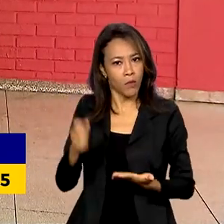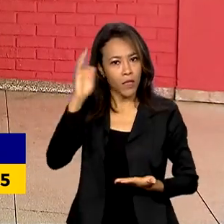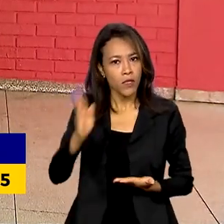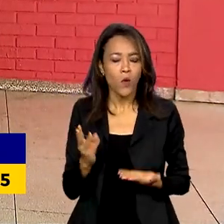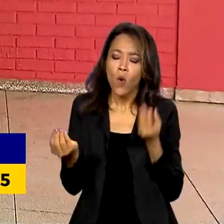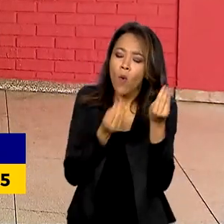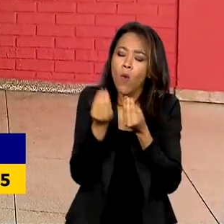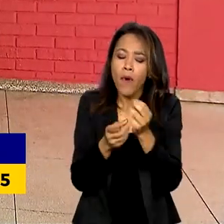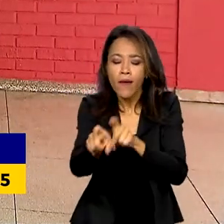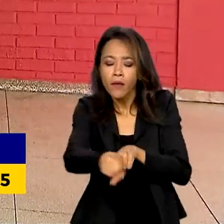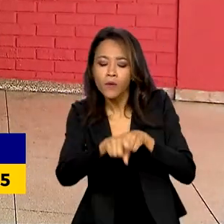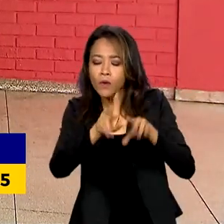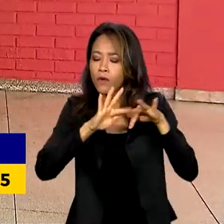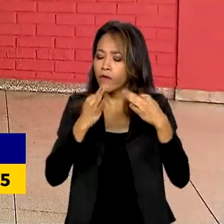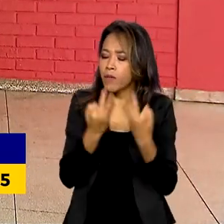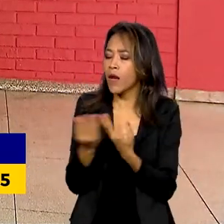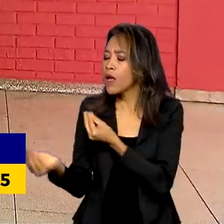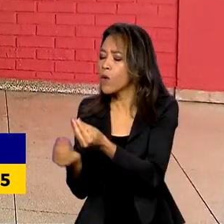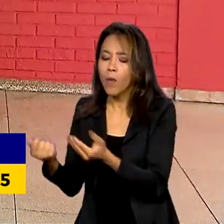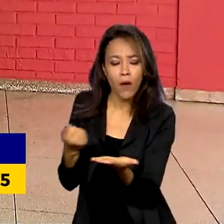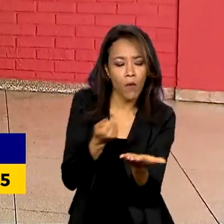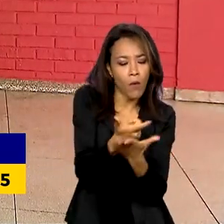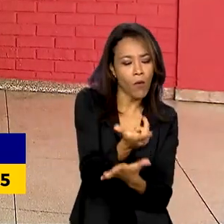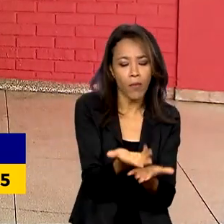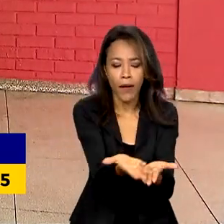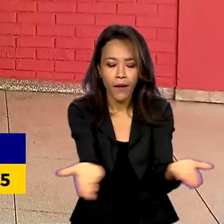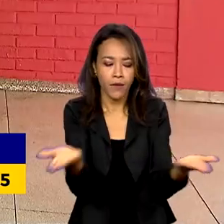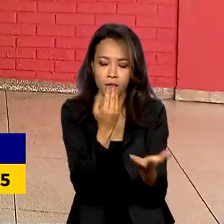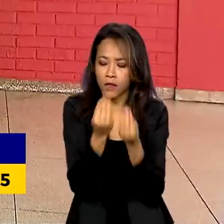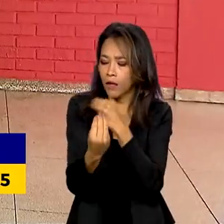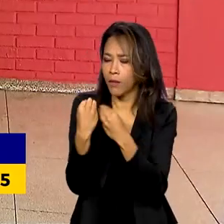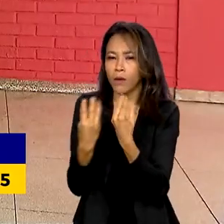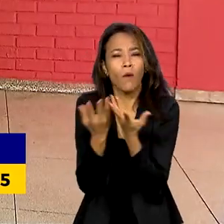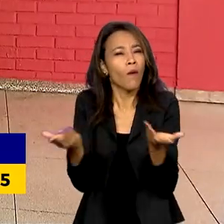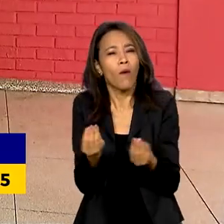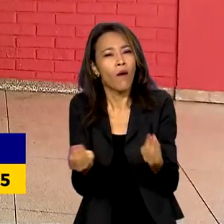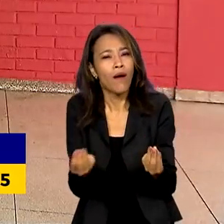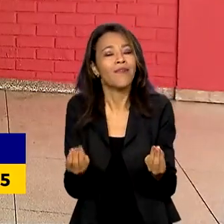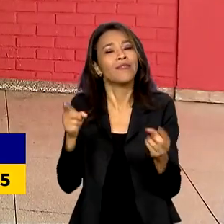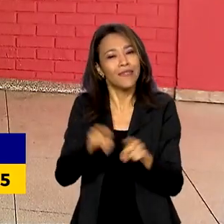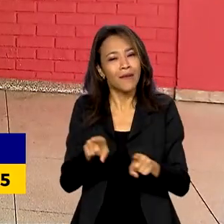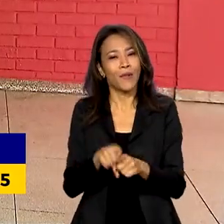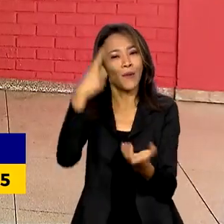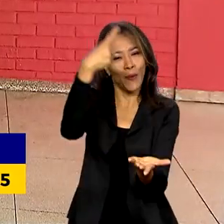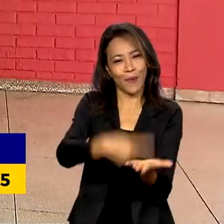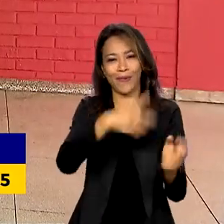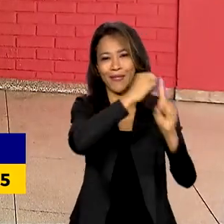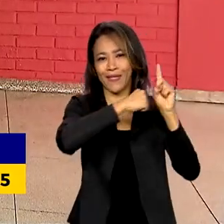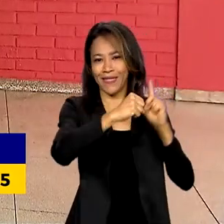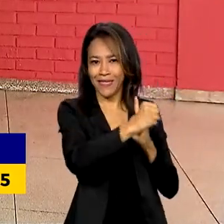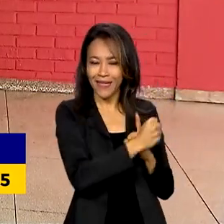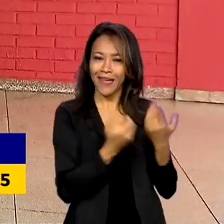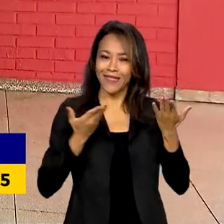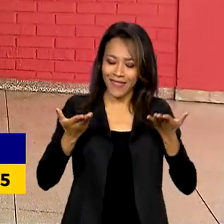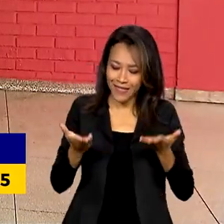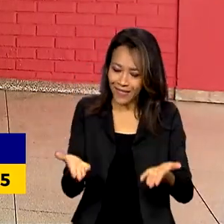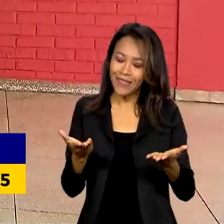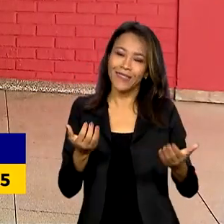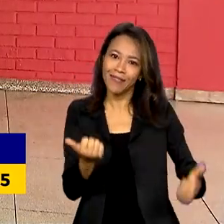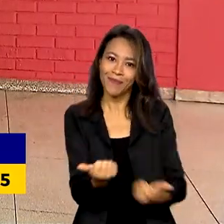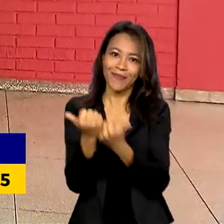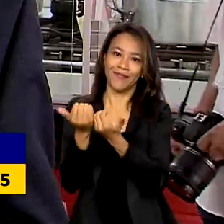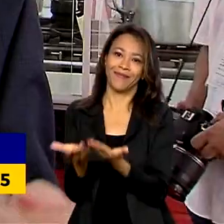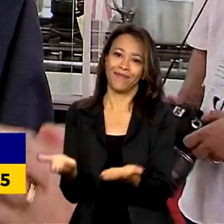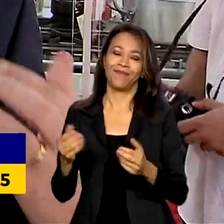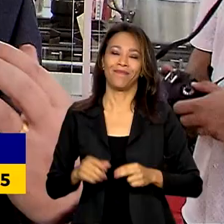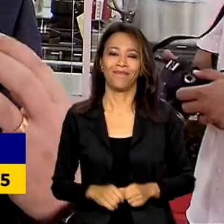e como são feitas as compras públicas de alimentos e o papel da sociedade civil na composição do